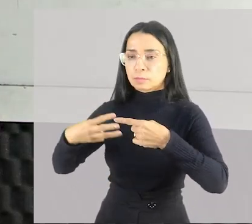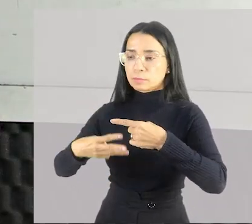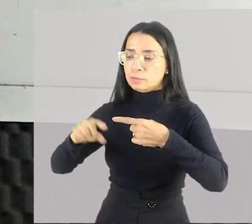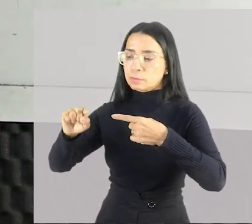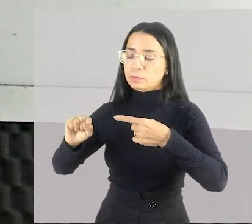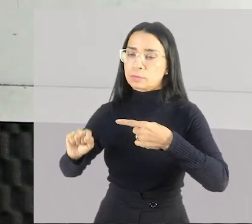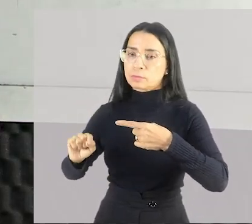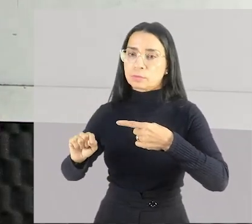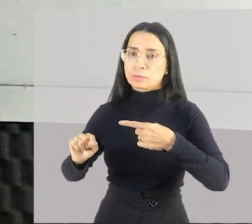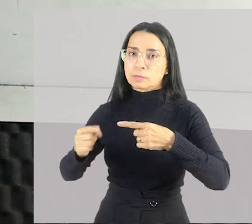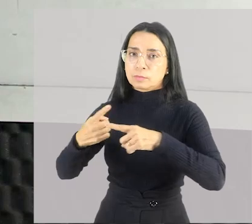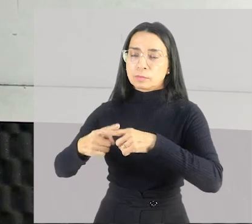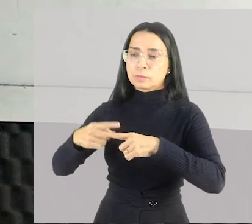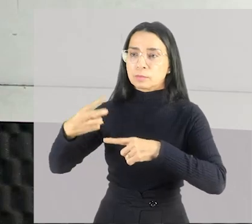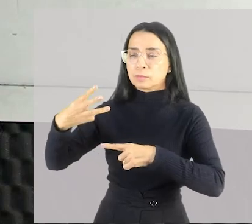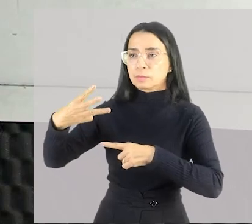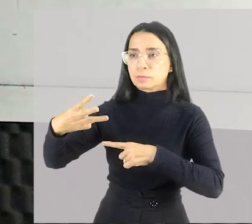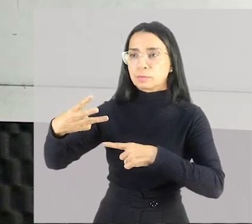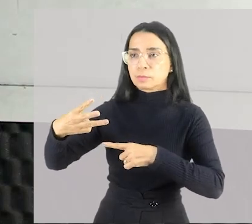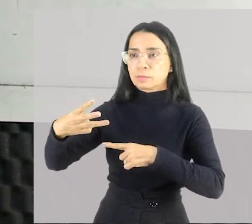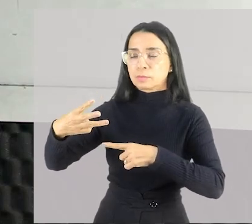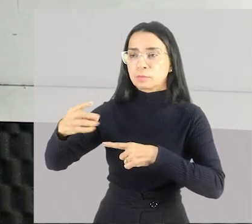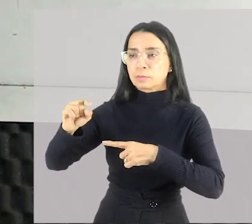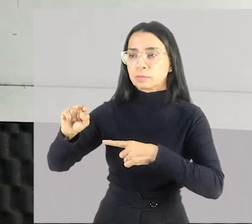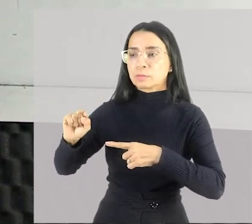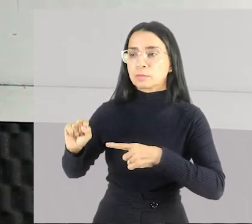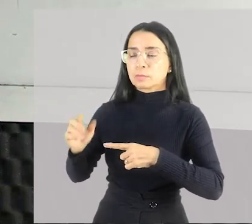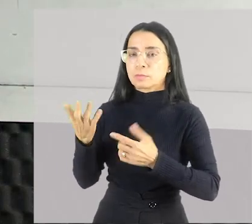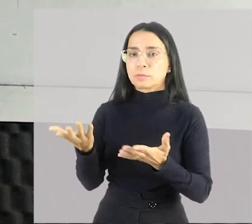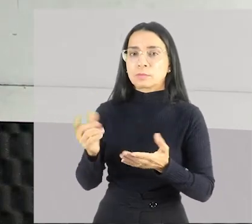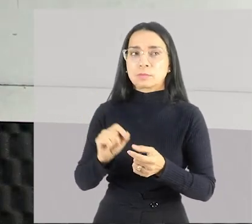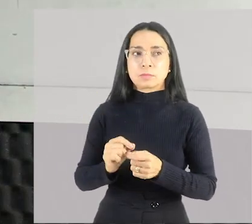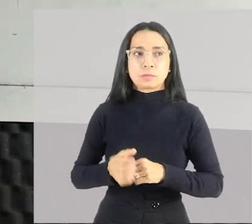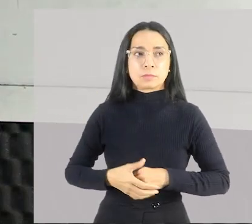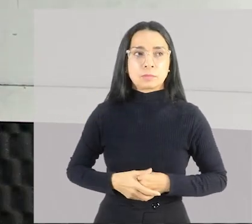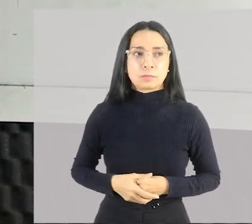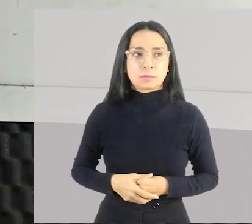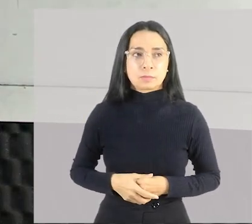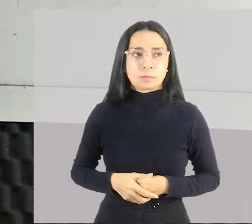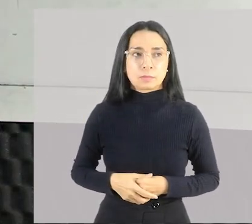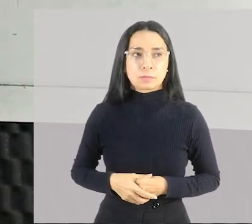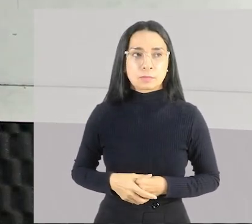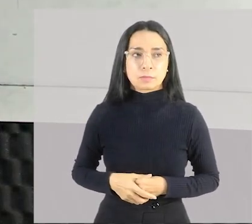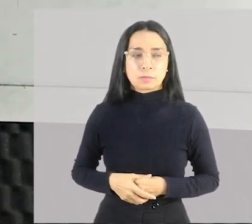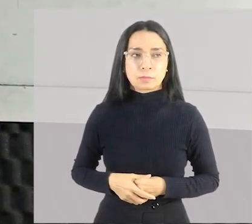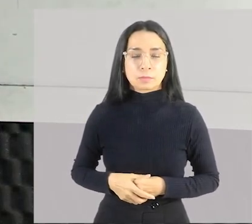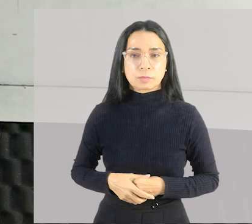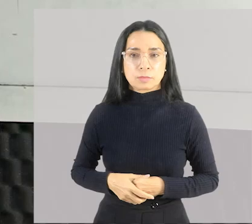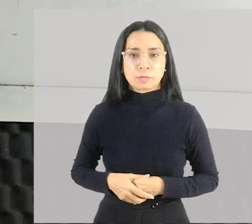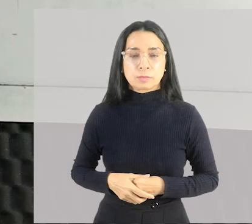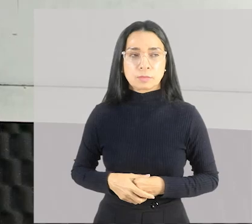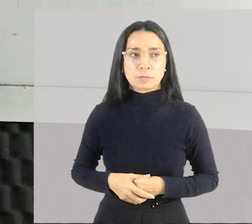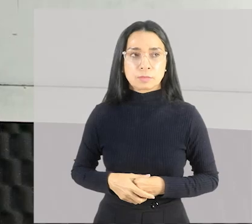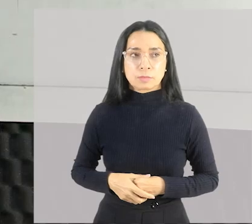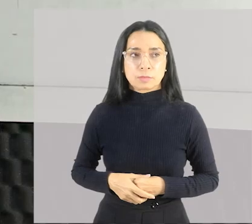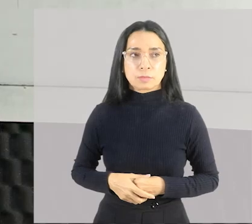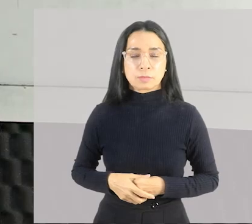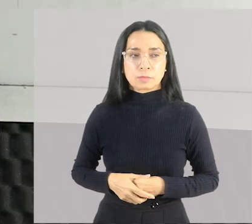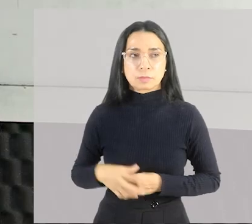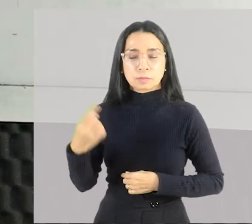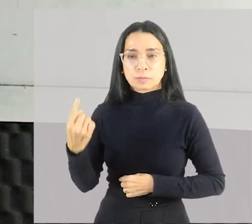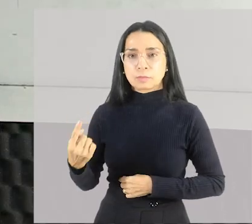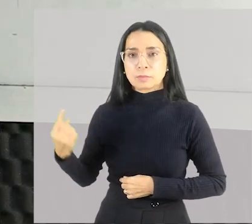fatori ve 3 fatorial eu vou prolongar o 6 até o 3 6 x